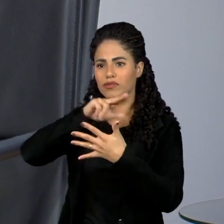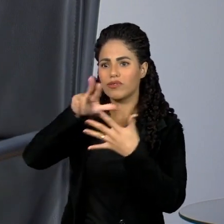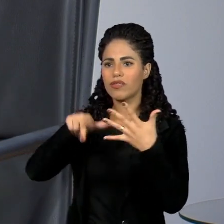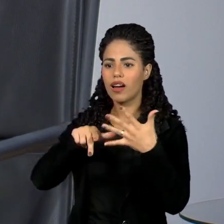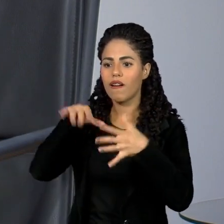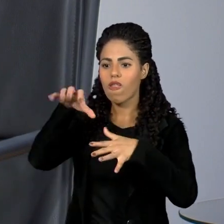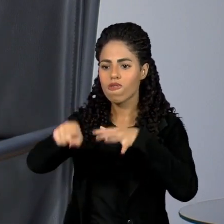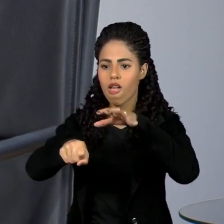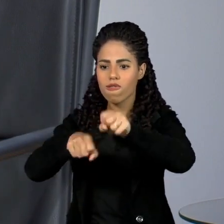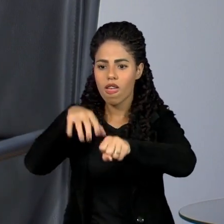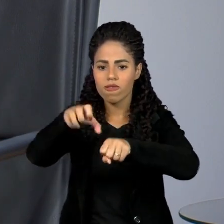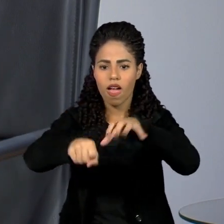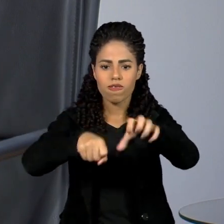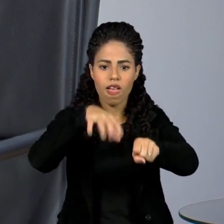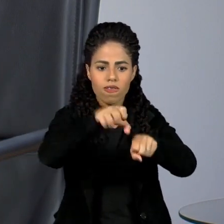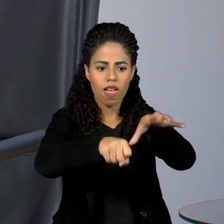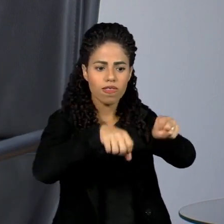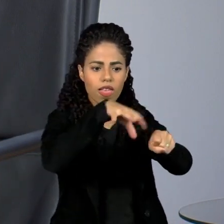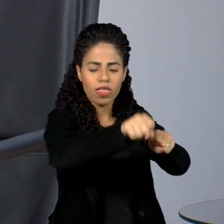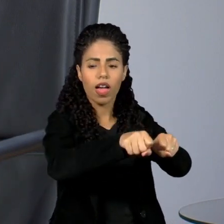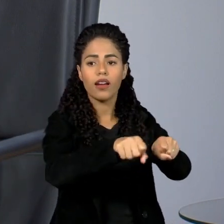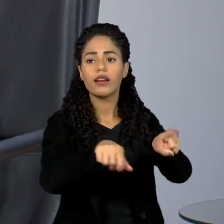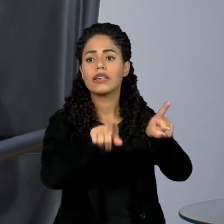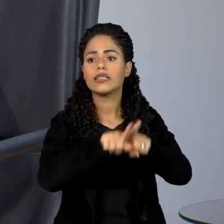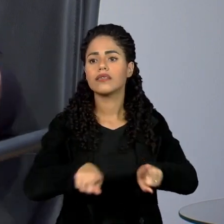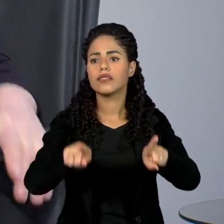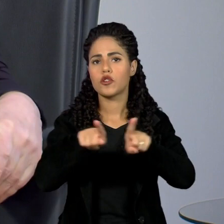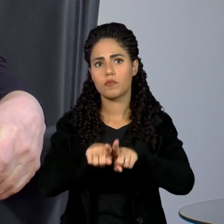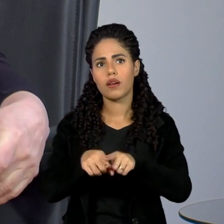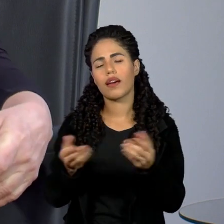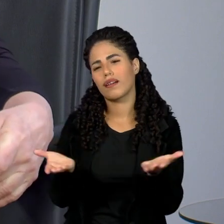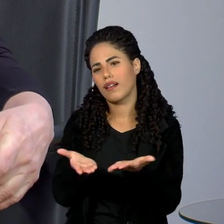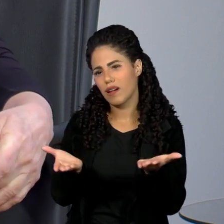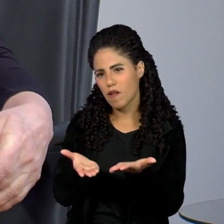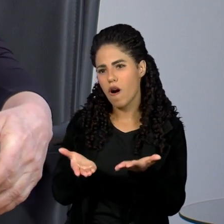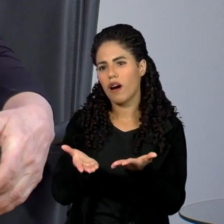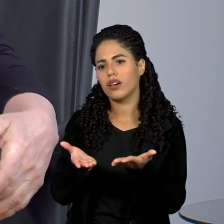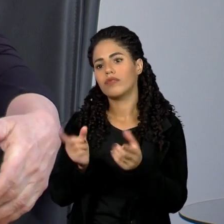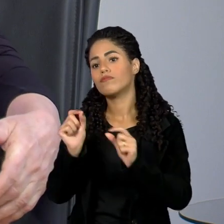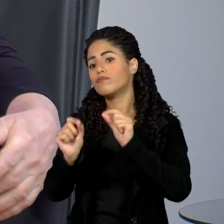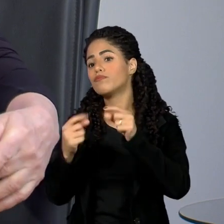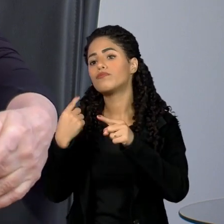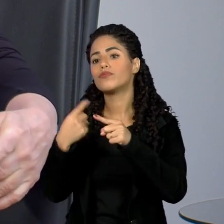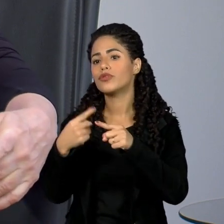apropriado, tem sido, né, eu falo apropriado,